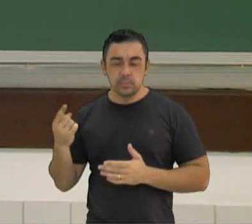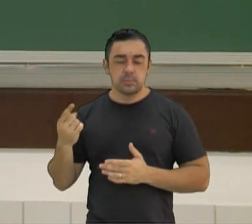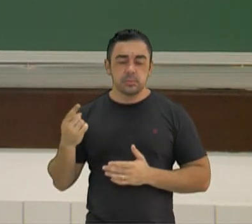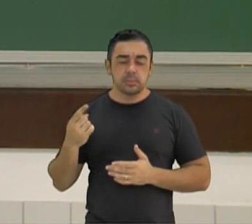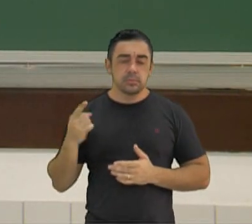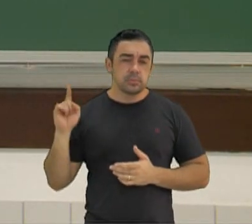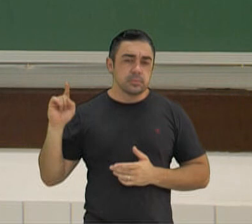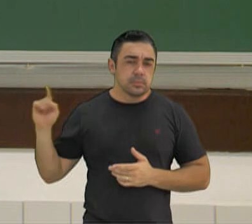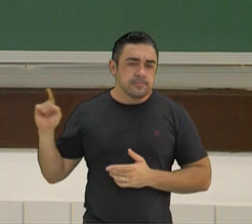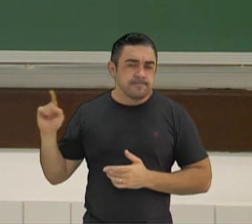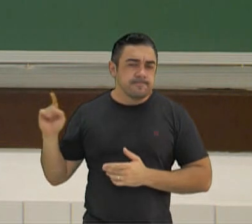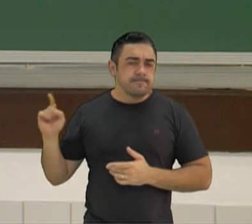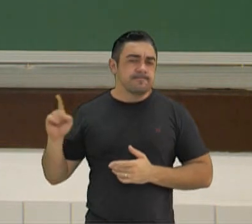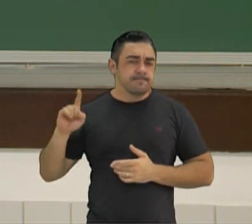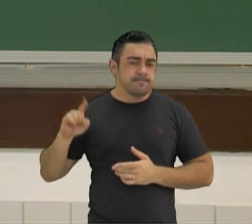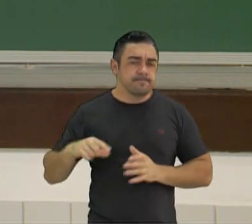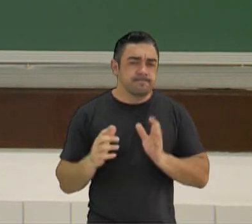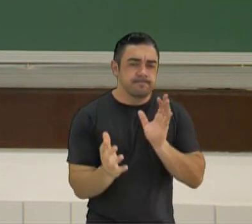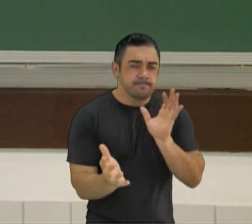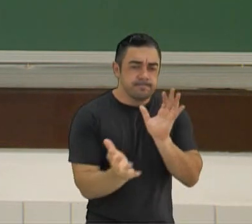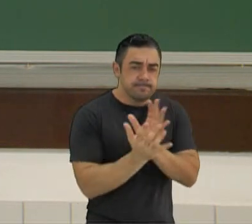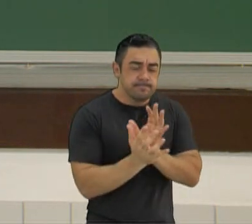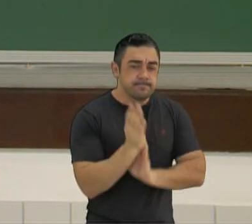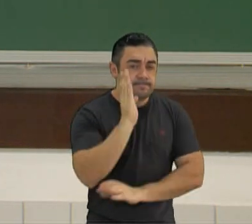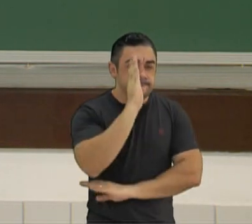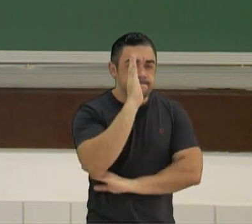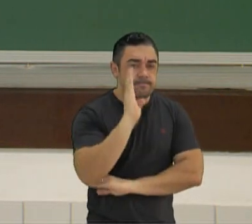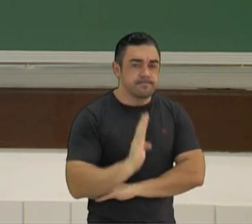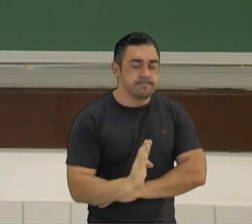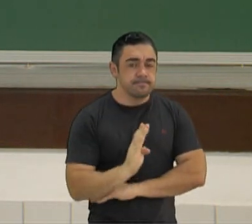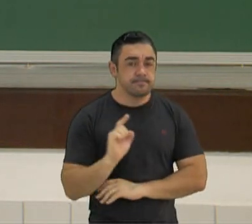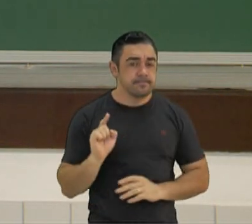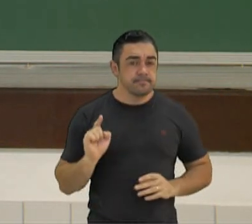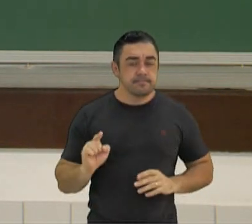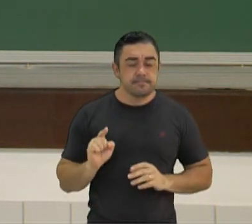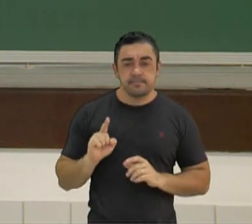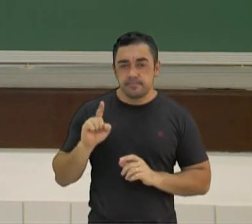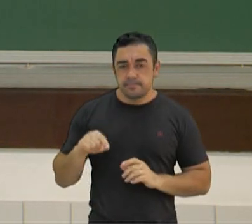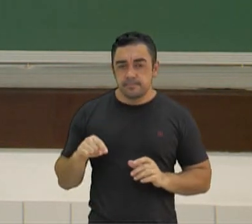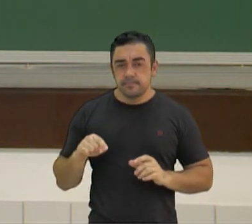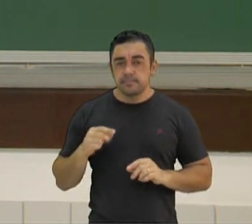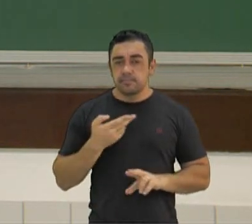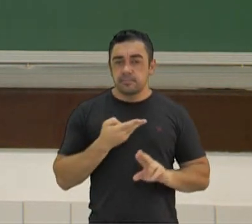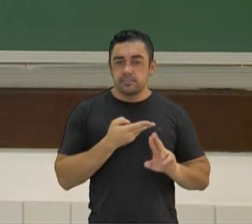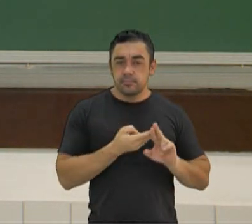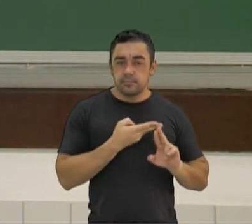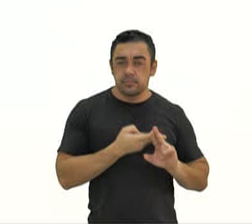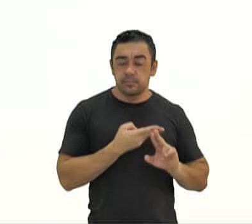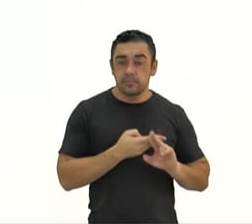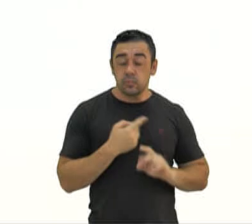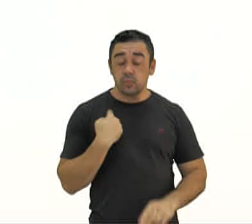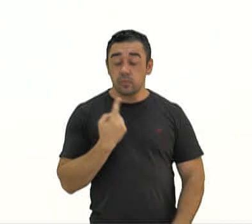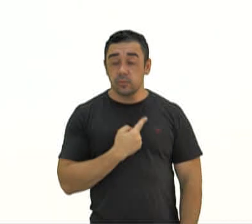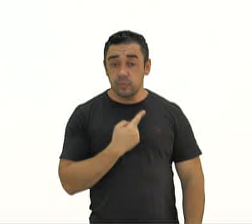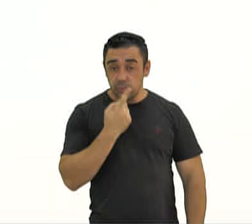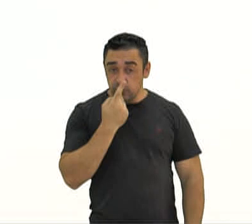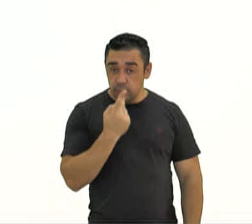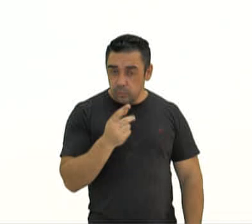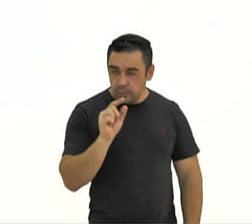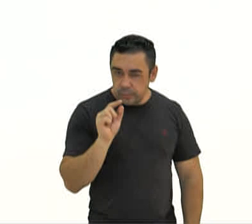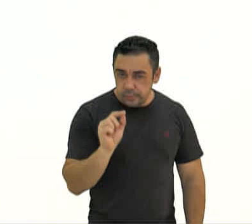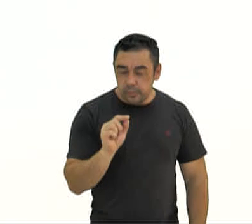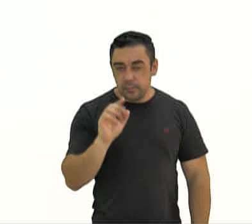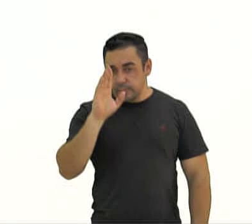como uma categorização brasileira. Dentro da conjuntura de utilização, nós podemos dizer que é a